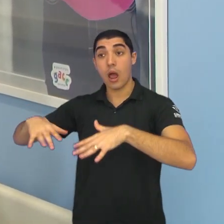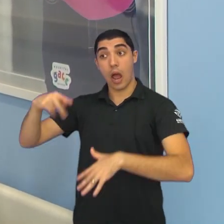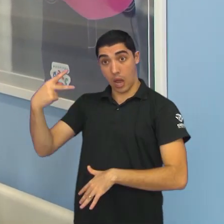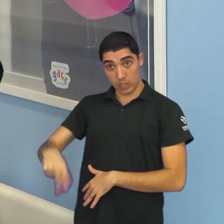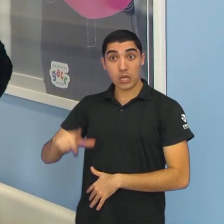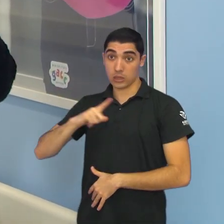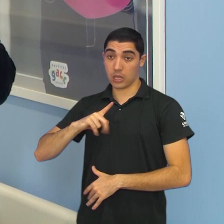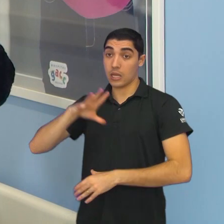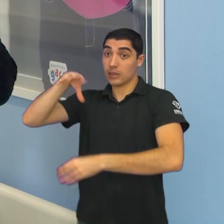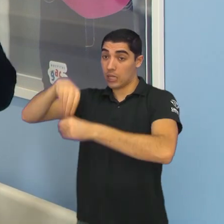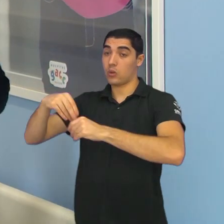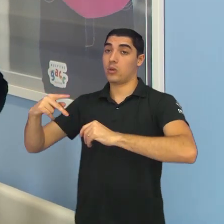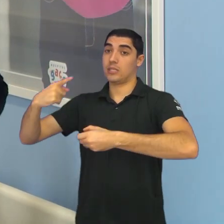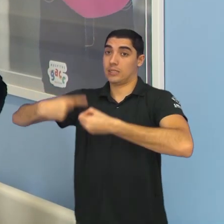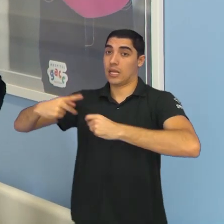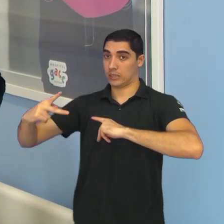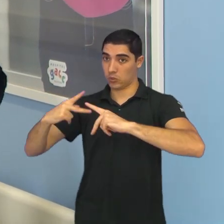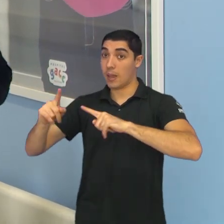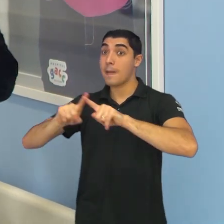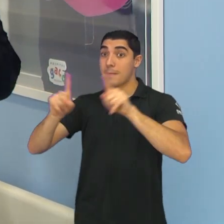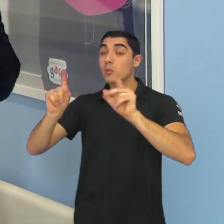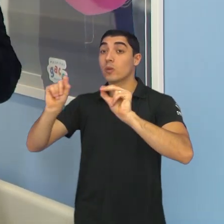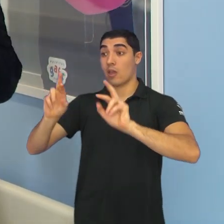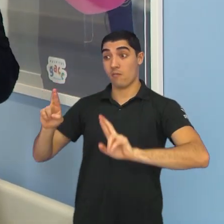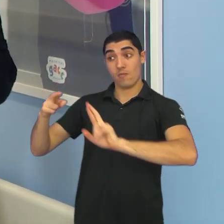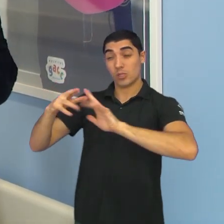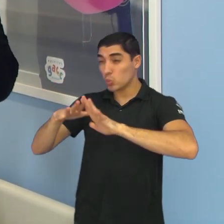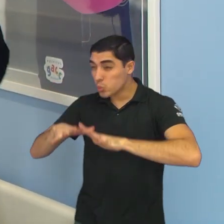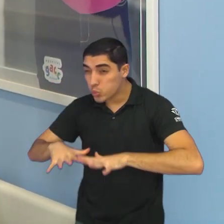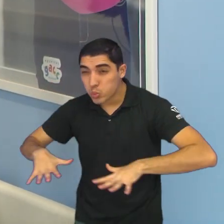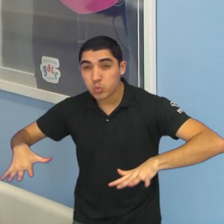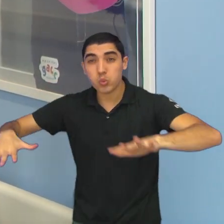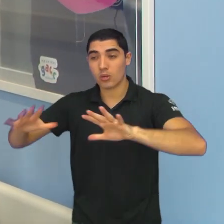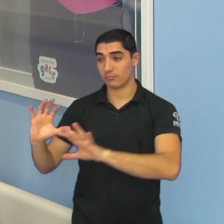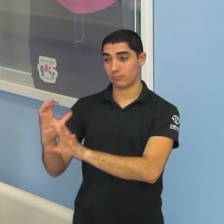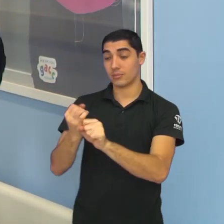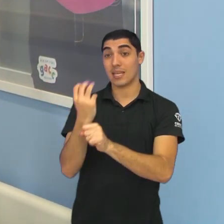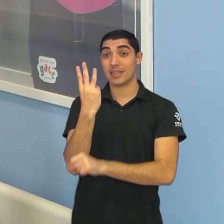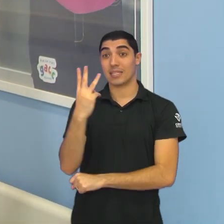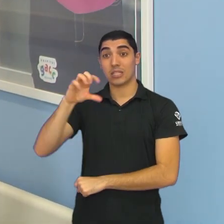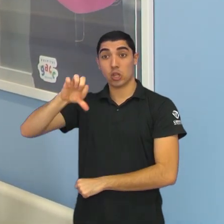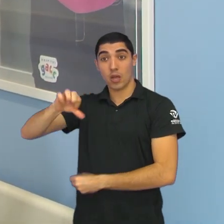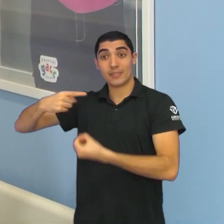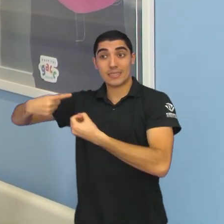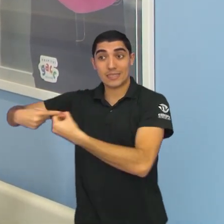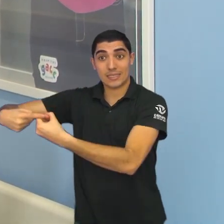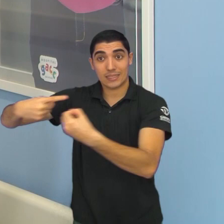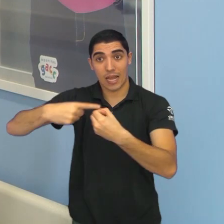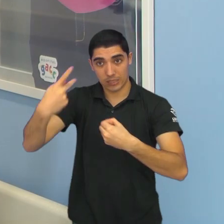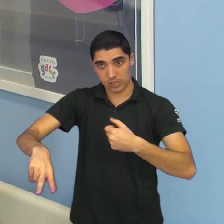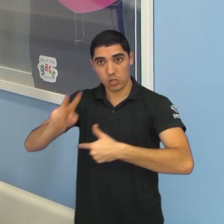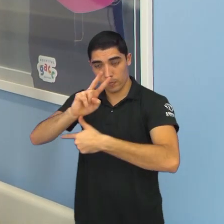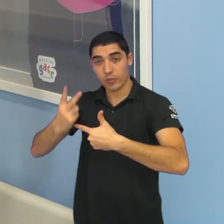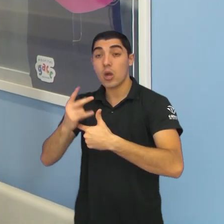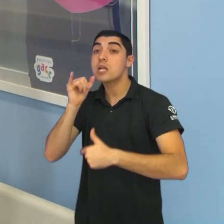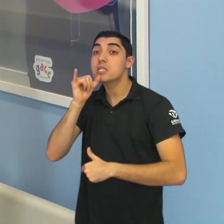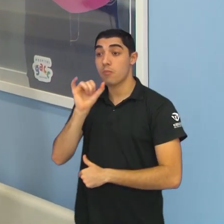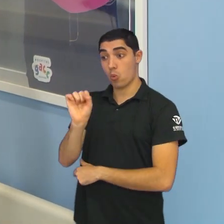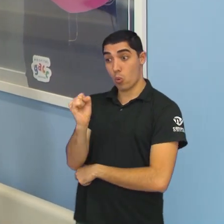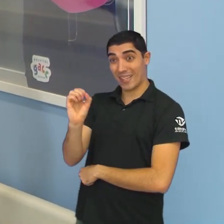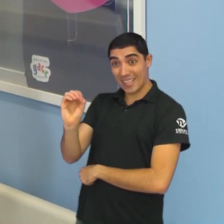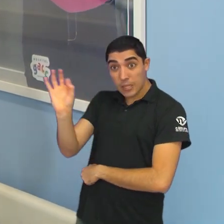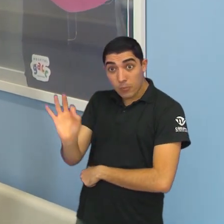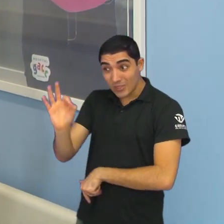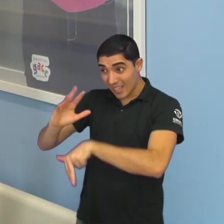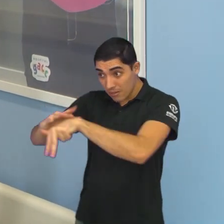importante dizer que o hospital está em São José, mas ele é referência para todos os 39 municípios. Então,